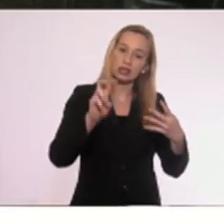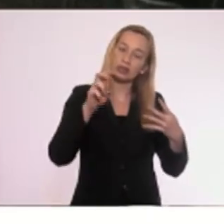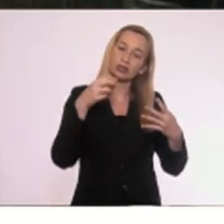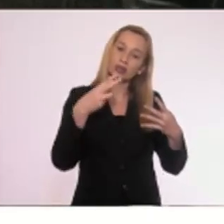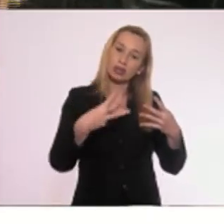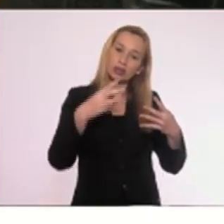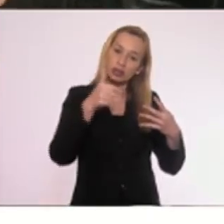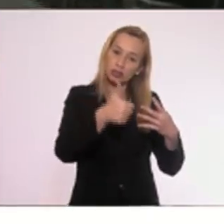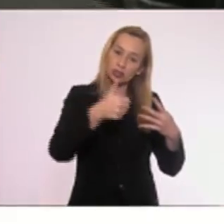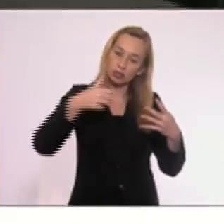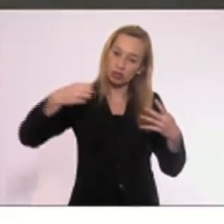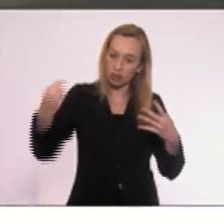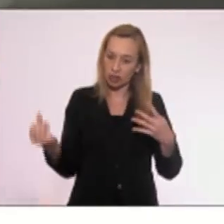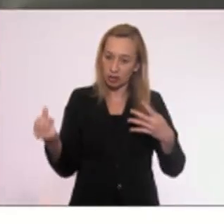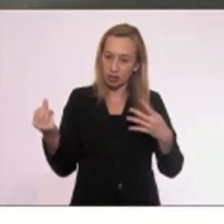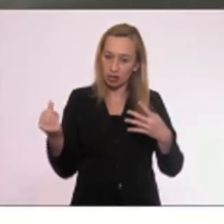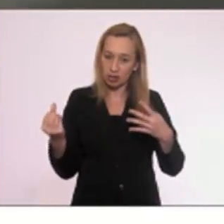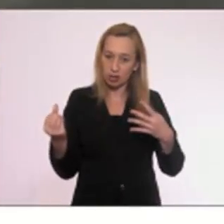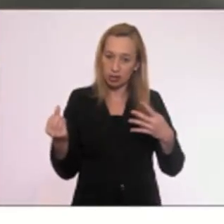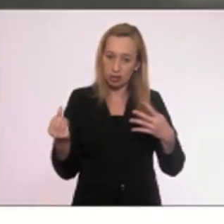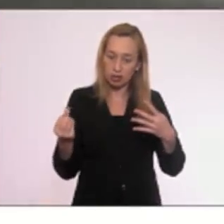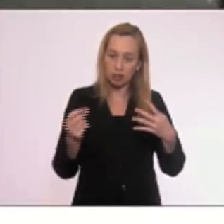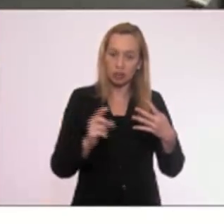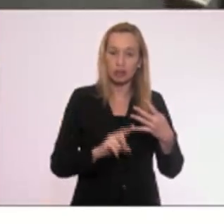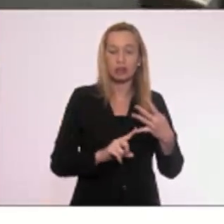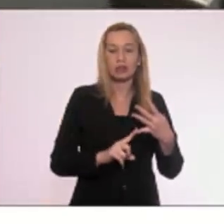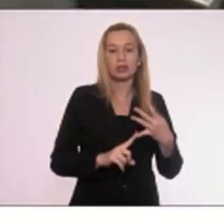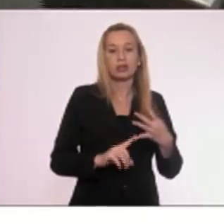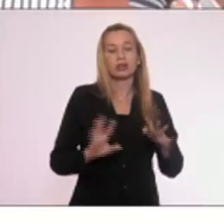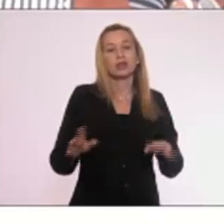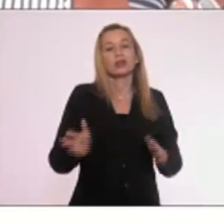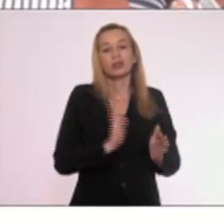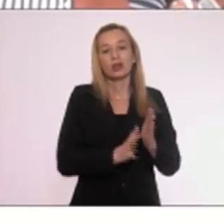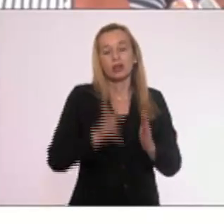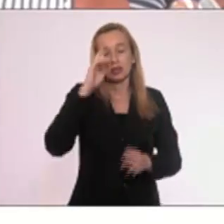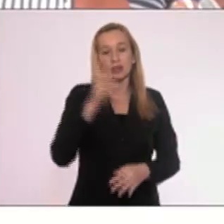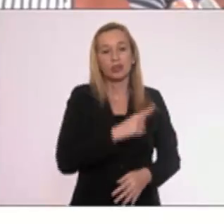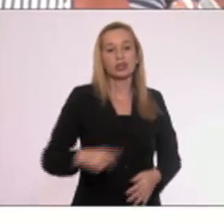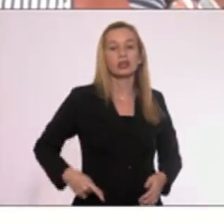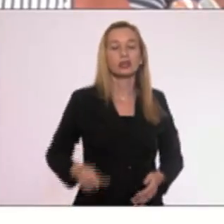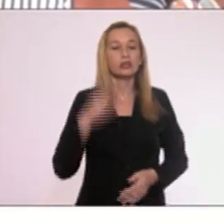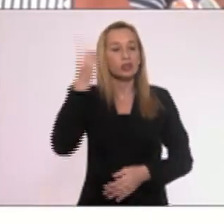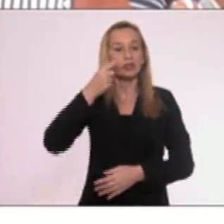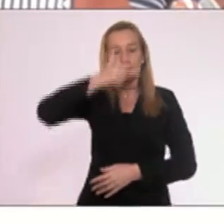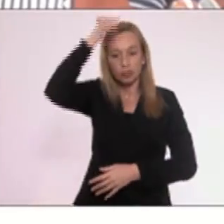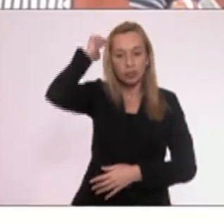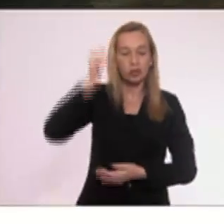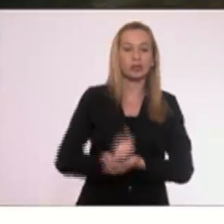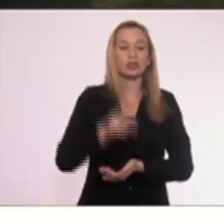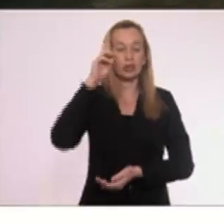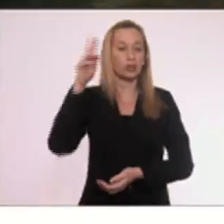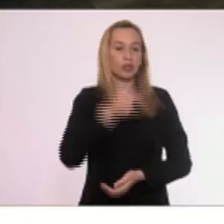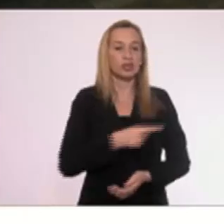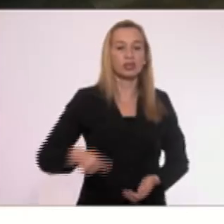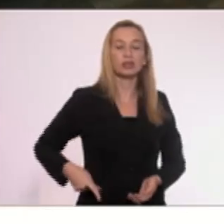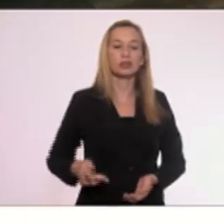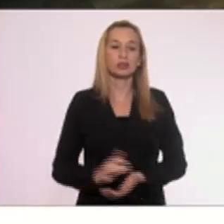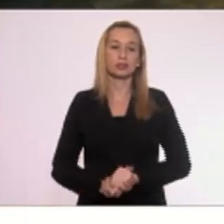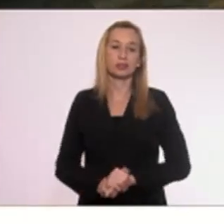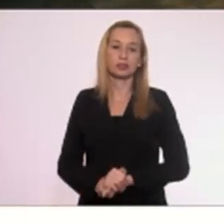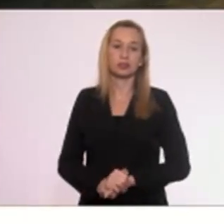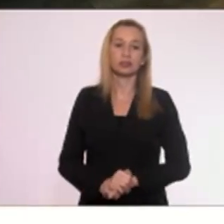2053 de 2016. Questão de ordem, senhor presidente. Questão de ordem, deputado Luiz Paulo. Senhor presidente,